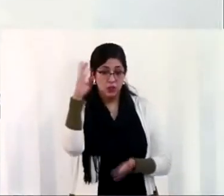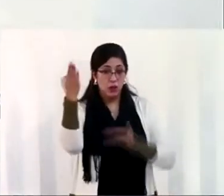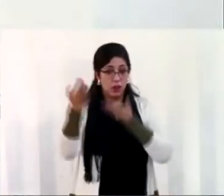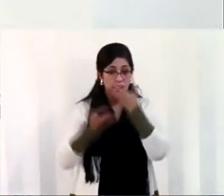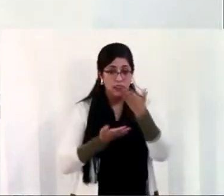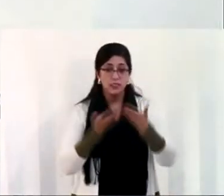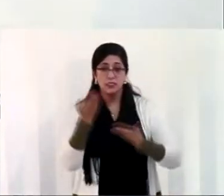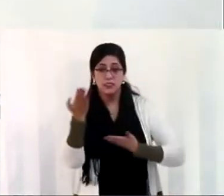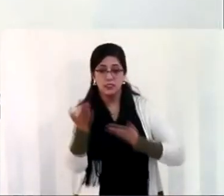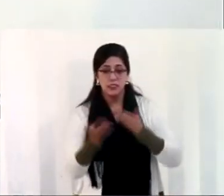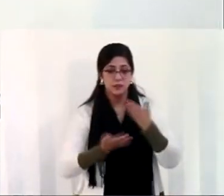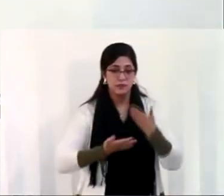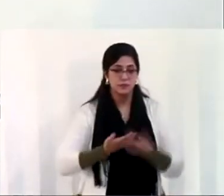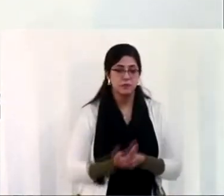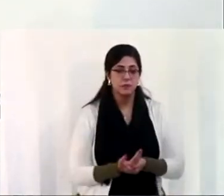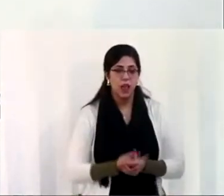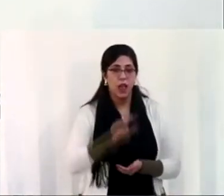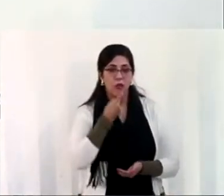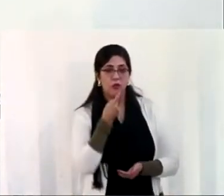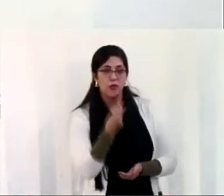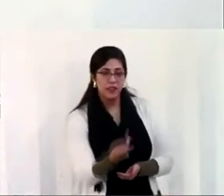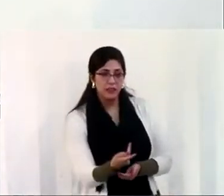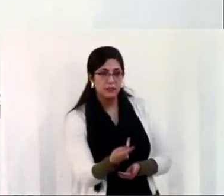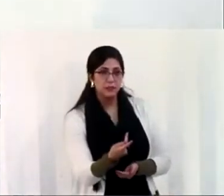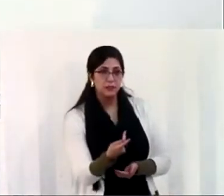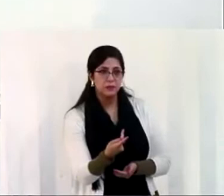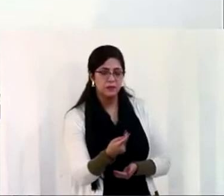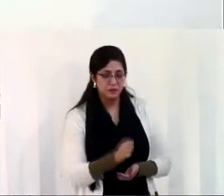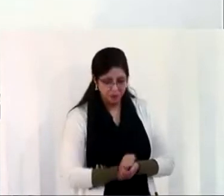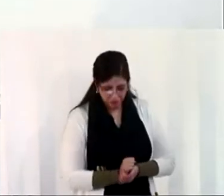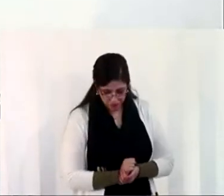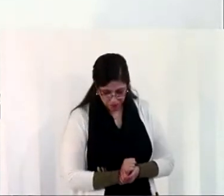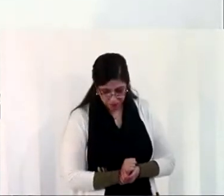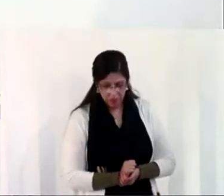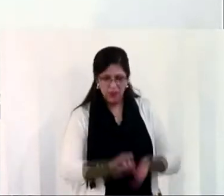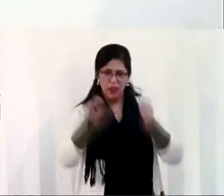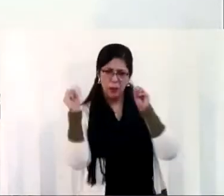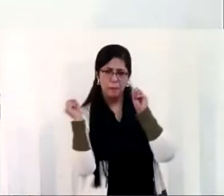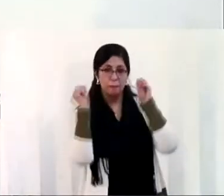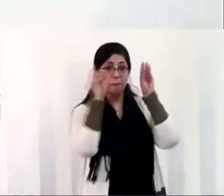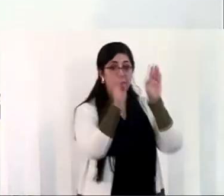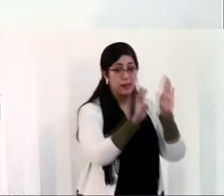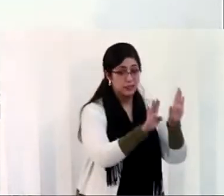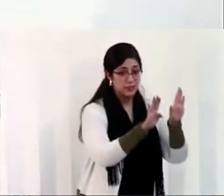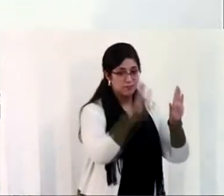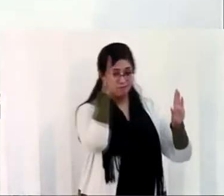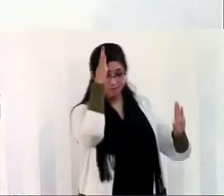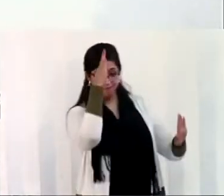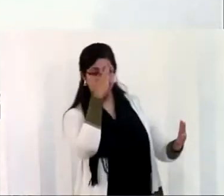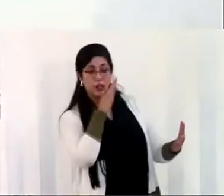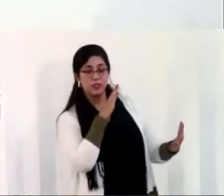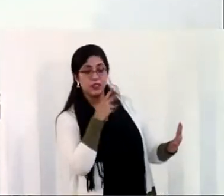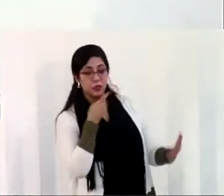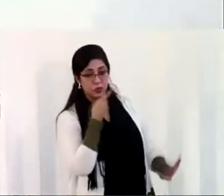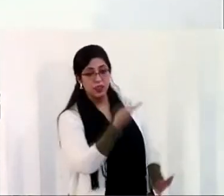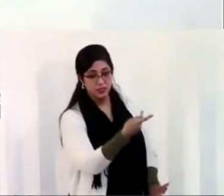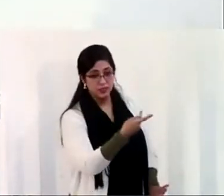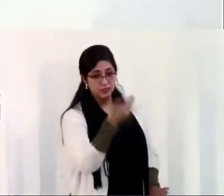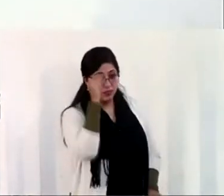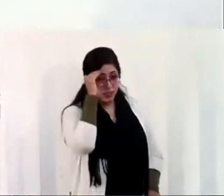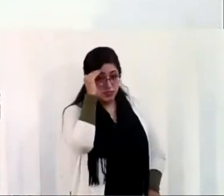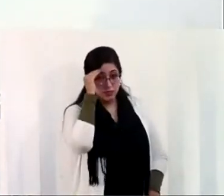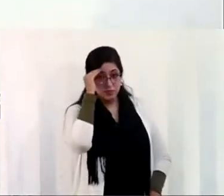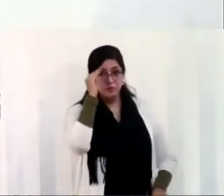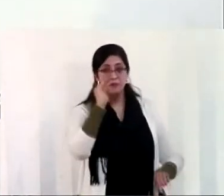partir de bênção e de maldição. Em Ageu nós vemos muito isso. O Gilberto já pregou aqui sobre Ageu,